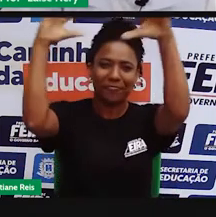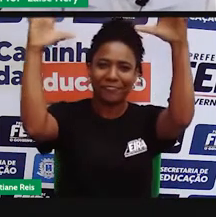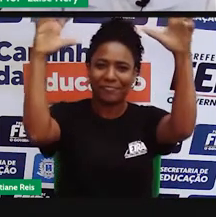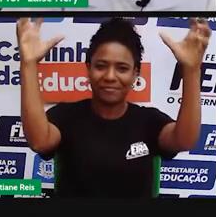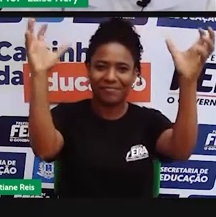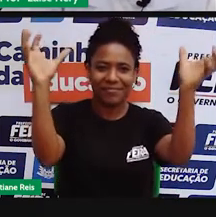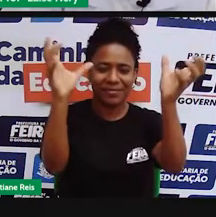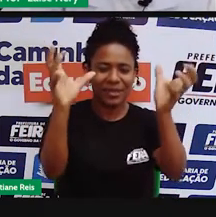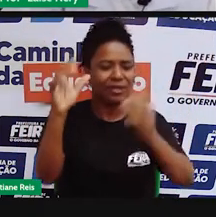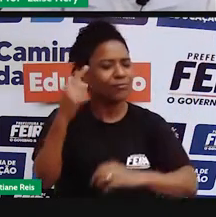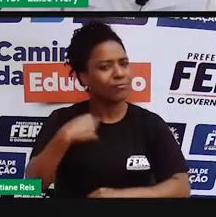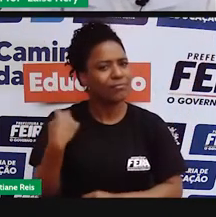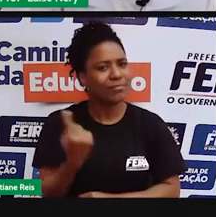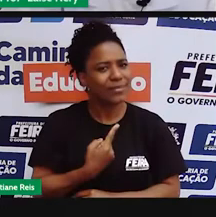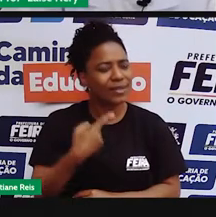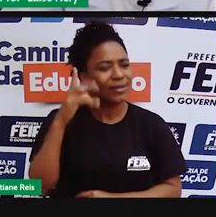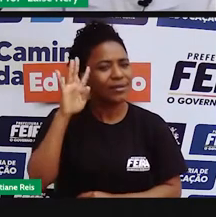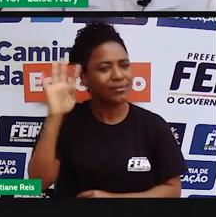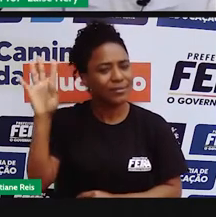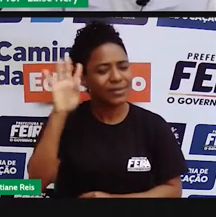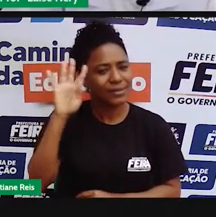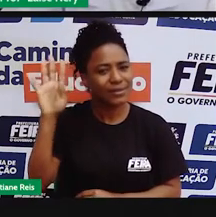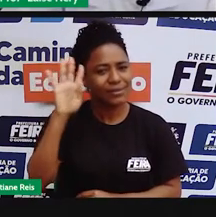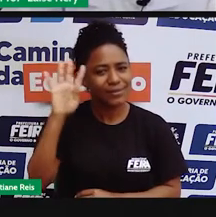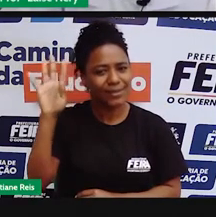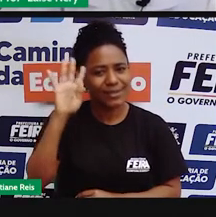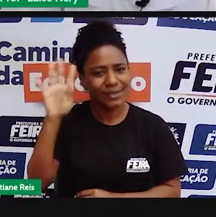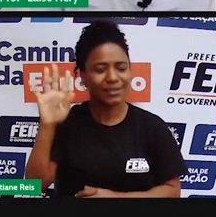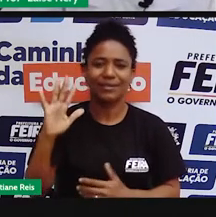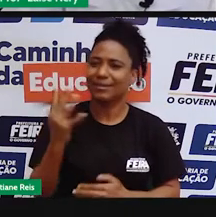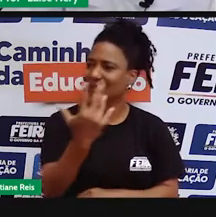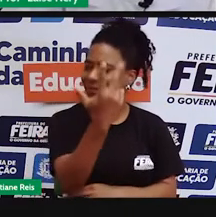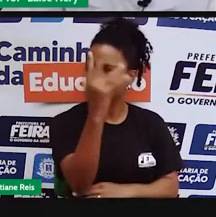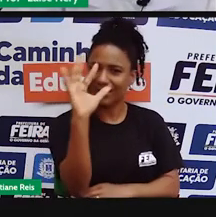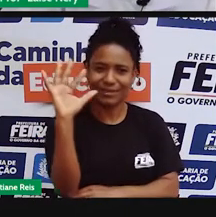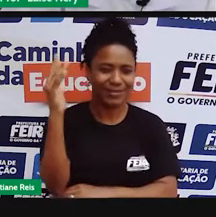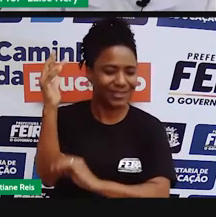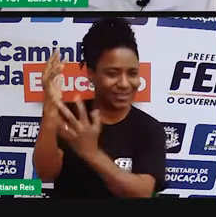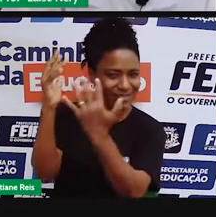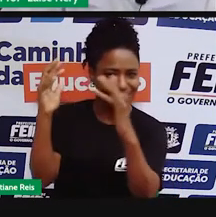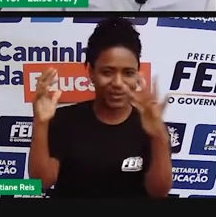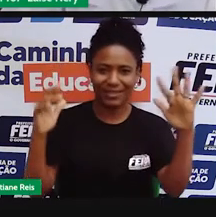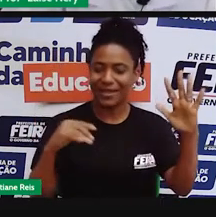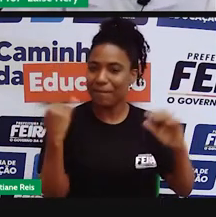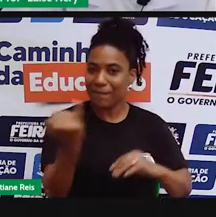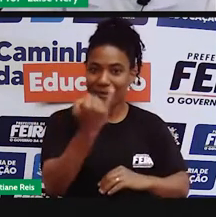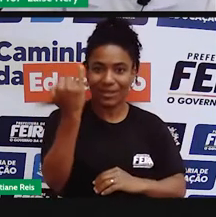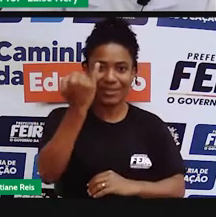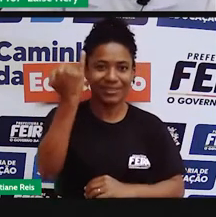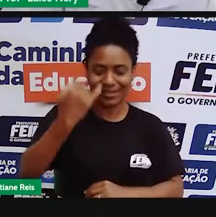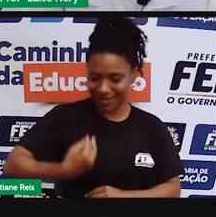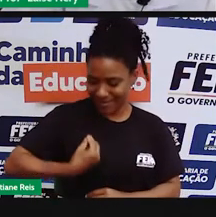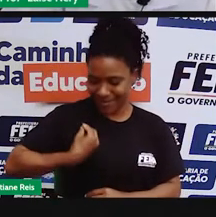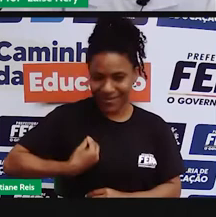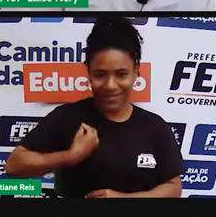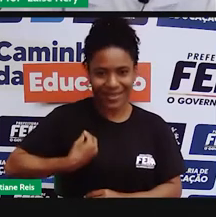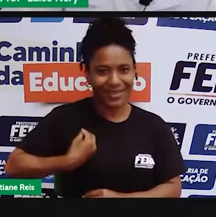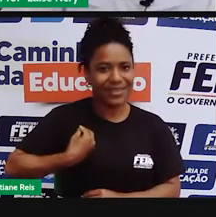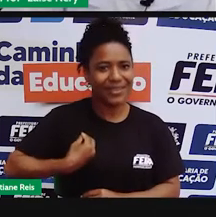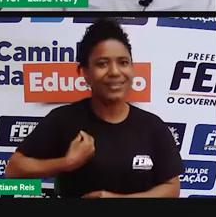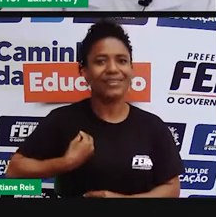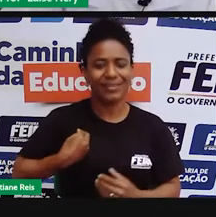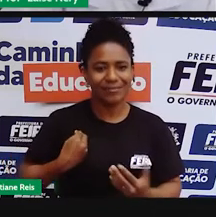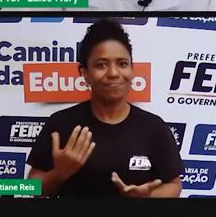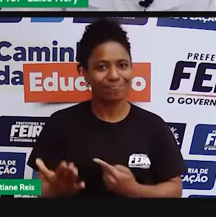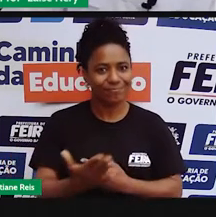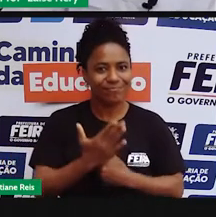for parar para pensar na importância das plantas, das árvores para o nosso planeta, para a nossa vida, a gente pode entender por que